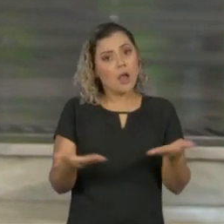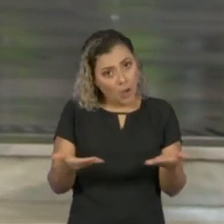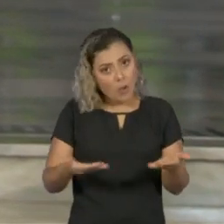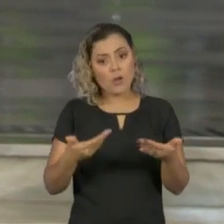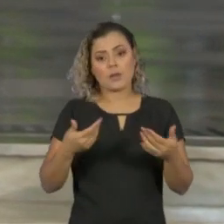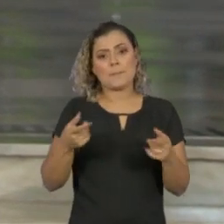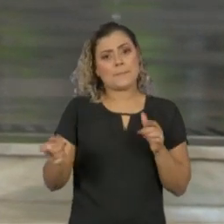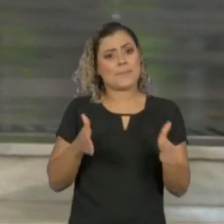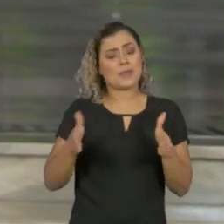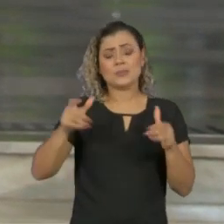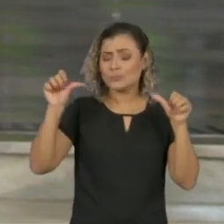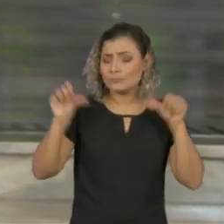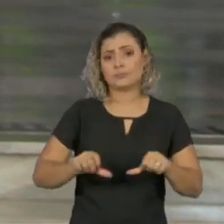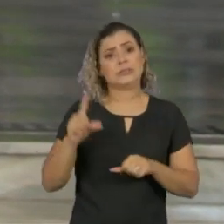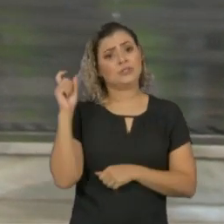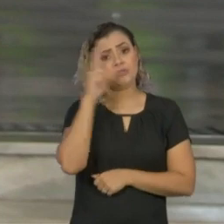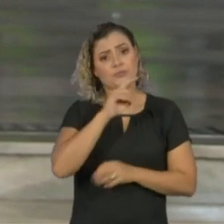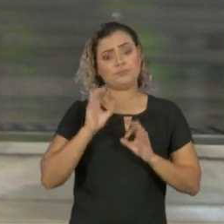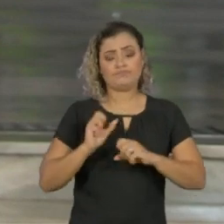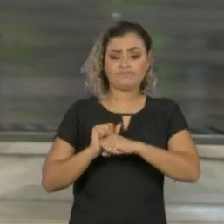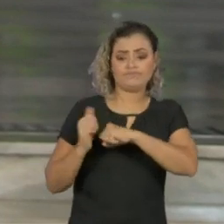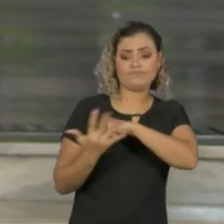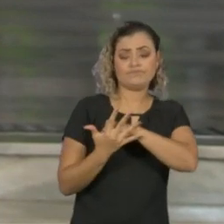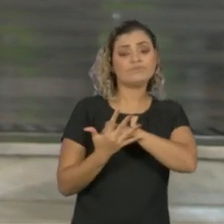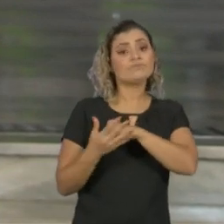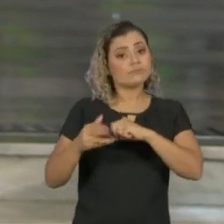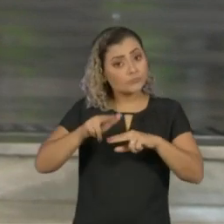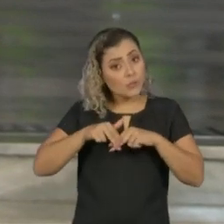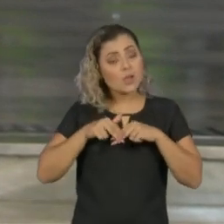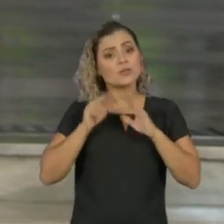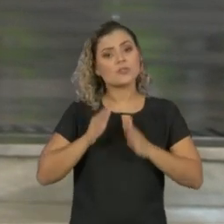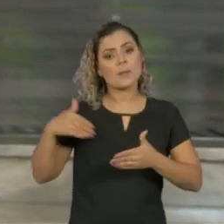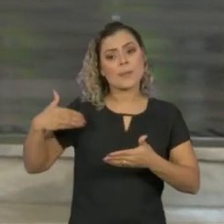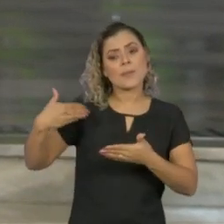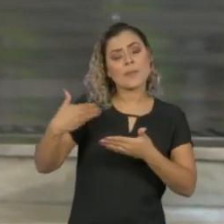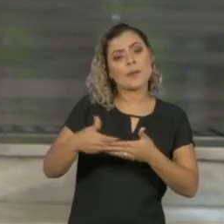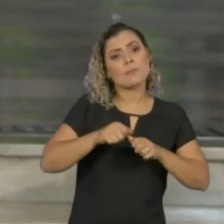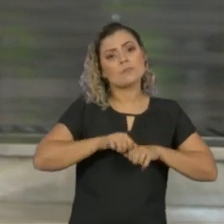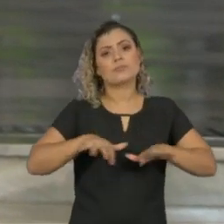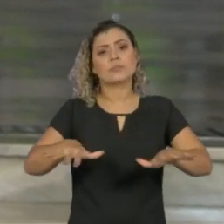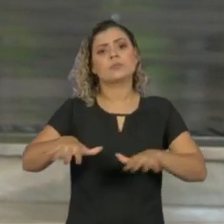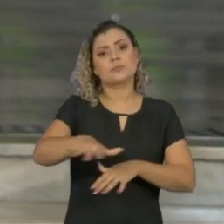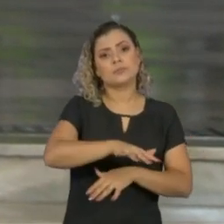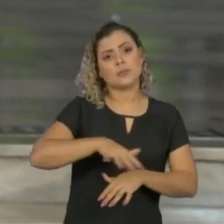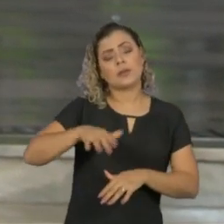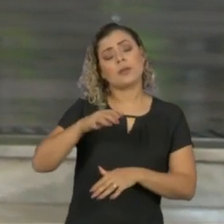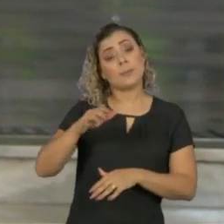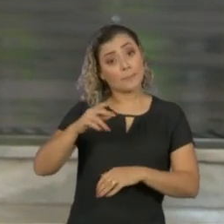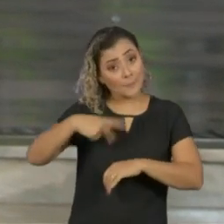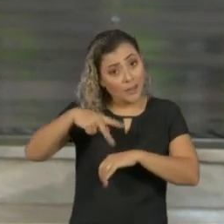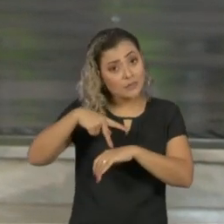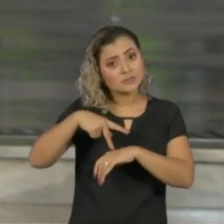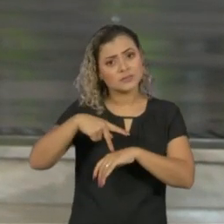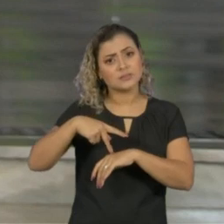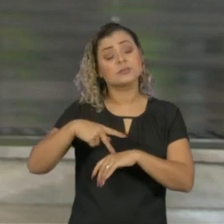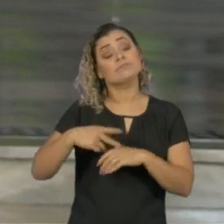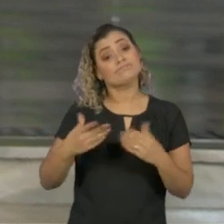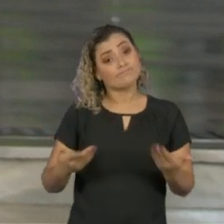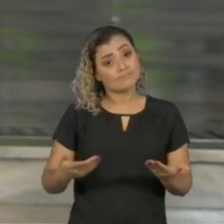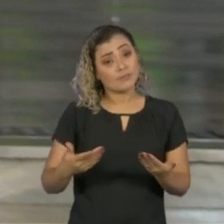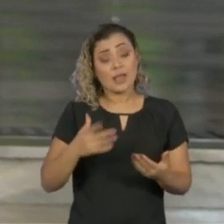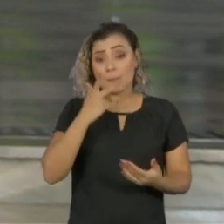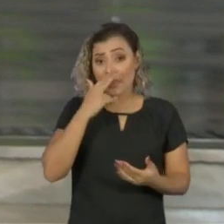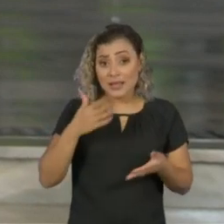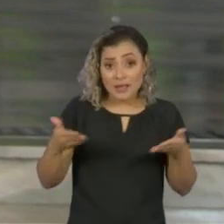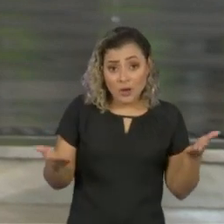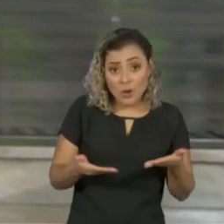os efeitos que o coronavírus vem tendo em toda a população do país. Não há mais ou